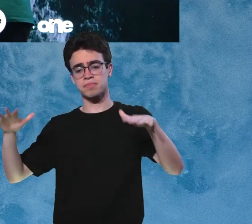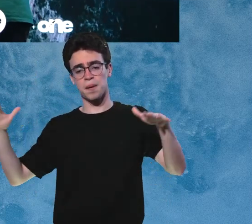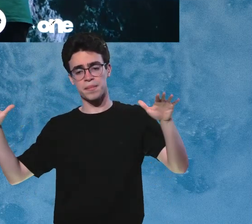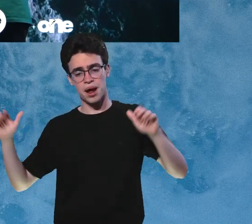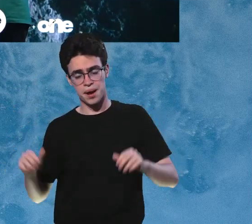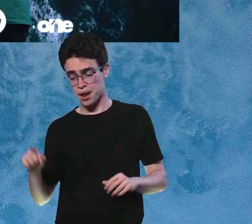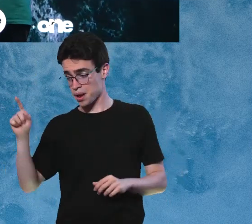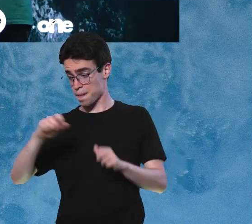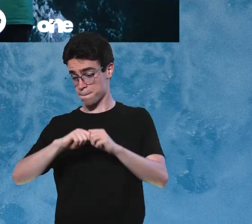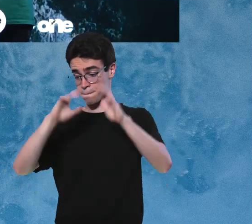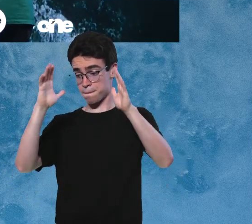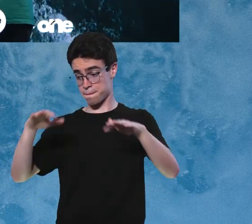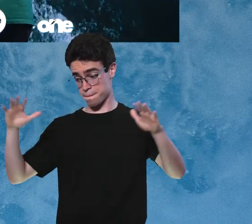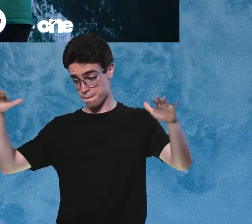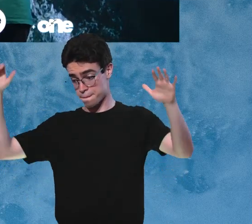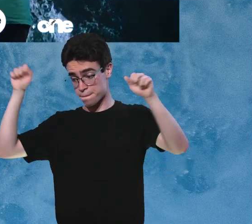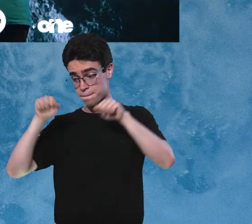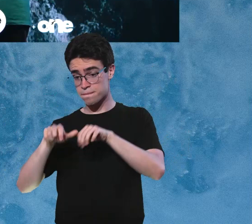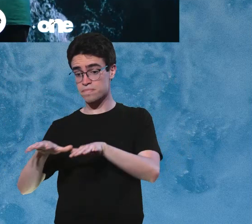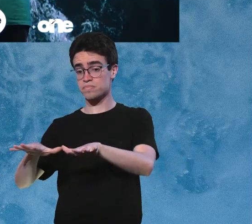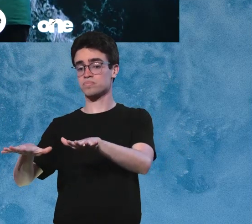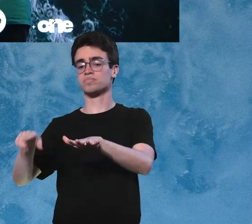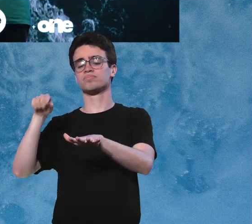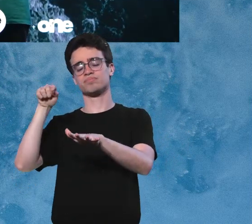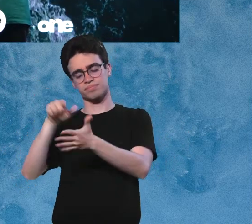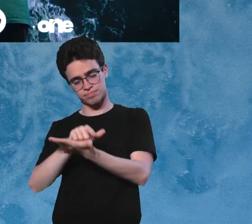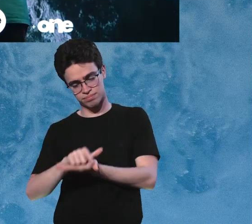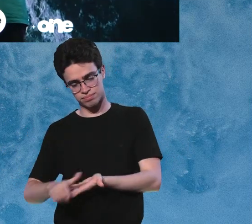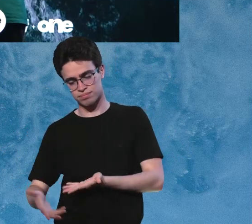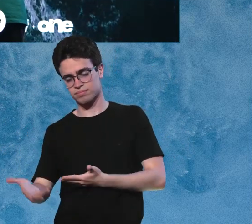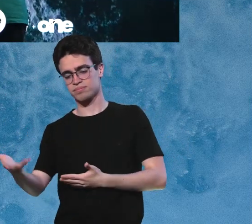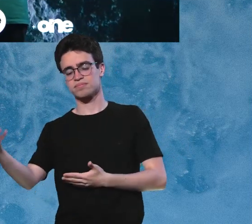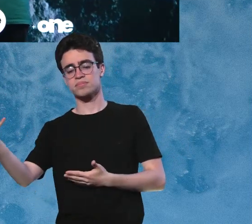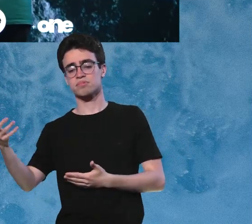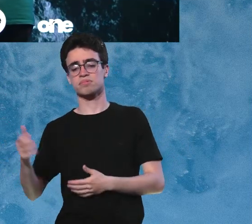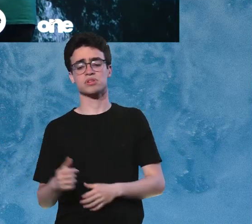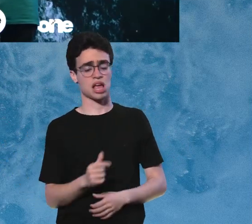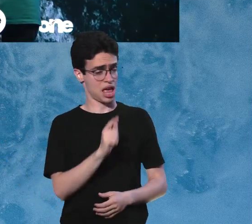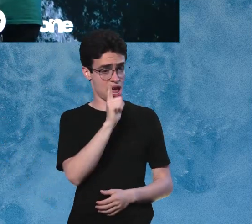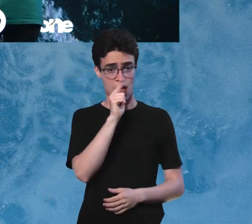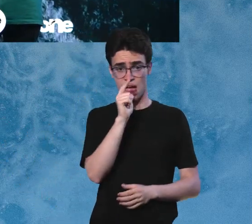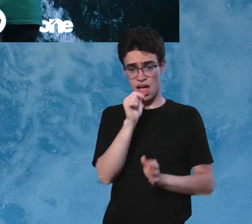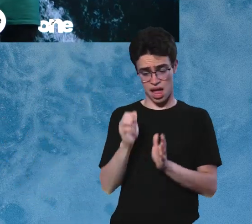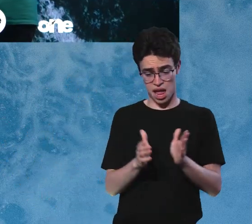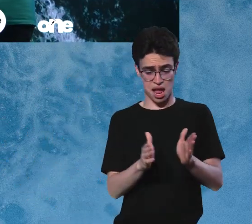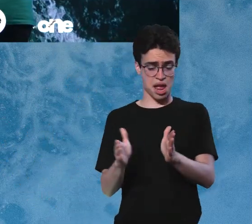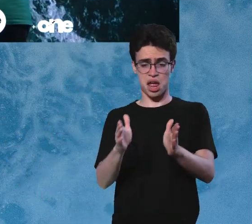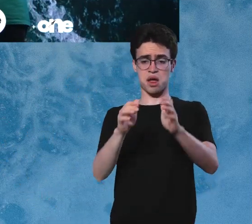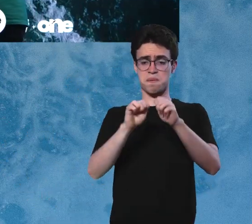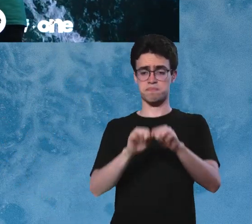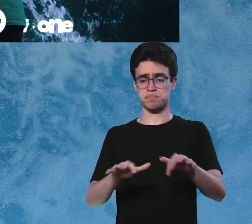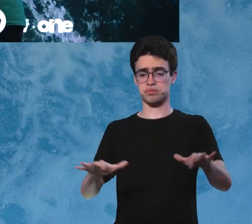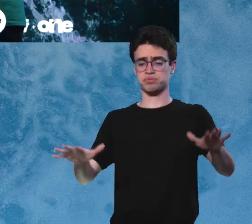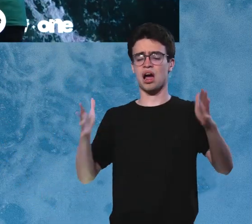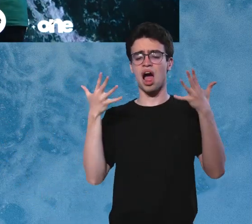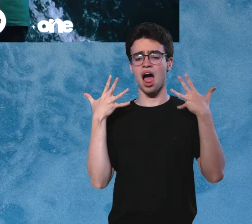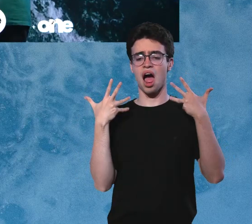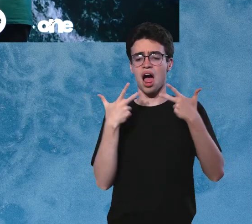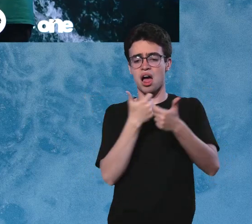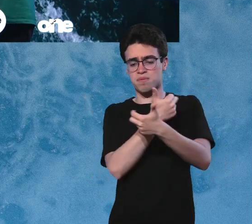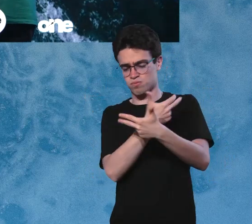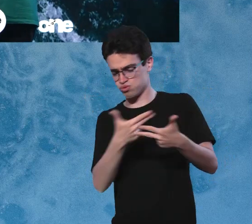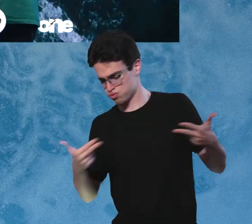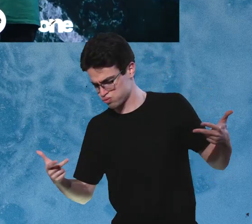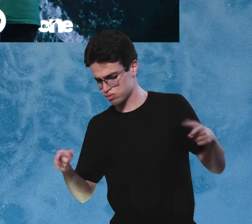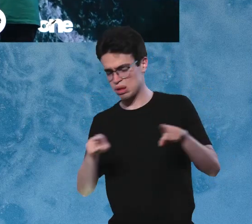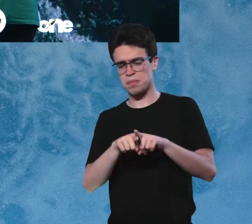Quando deságua no mar, a água ali é saneada. Por onde passar o rio haverá todo tipo de animais e de peixes,